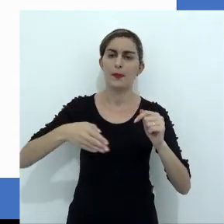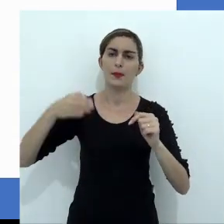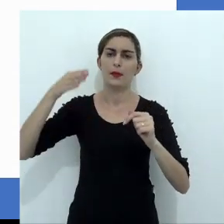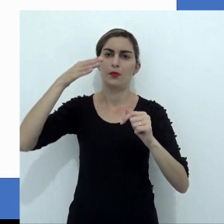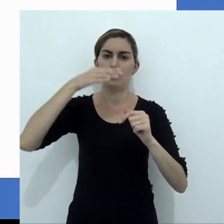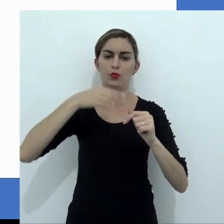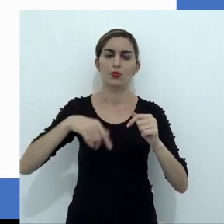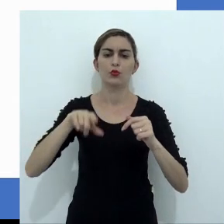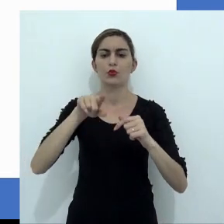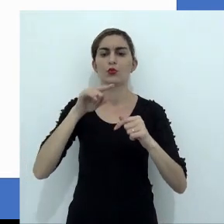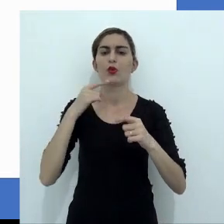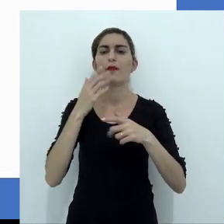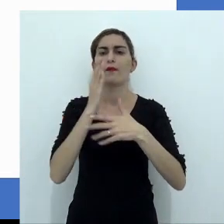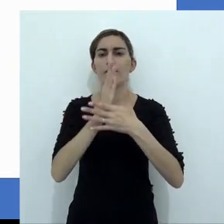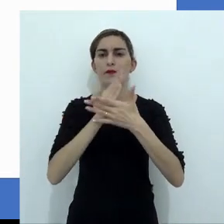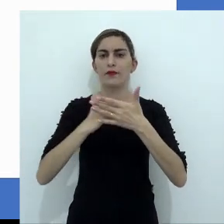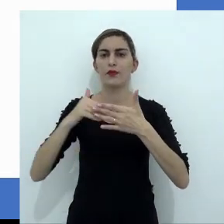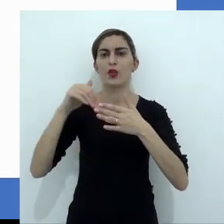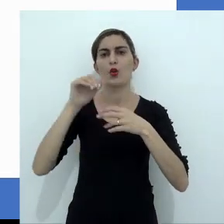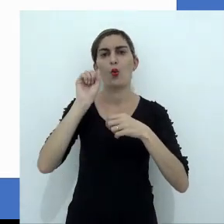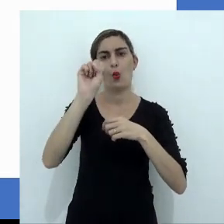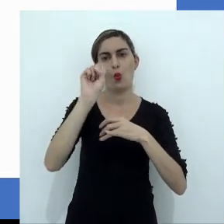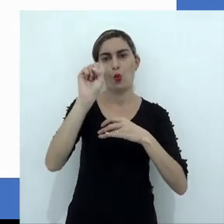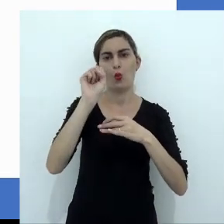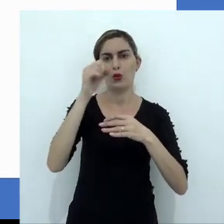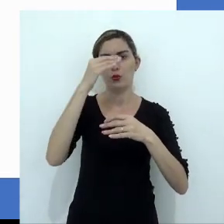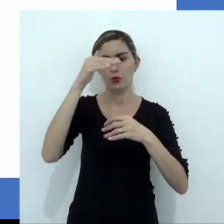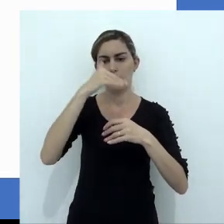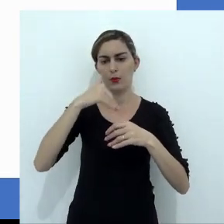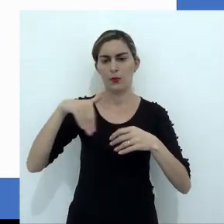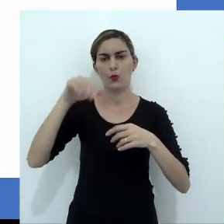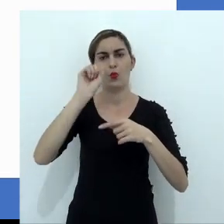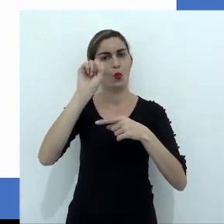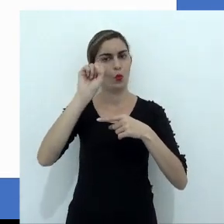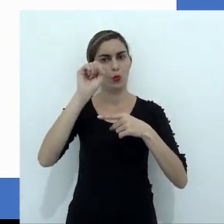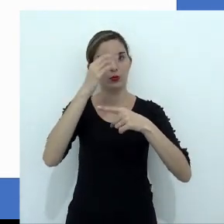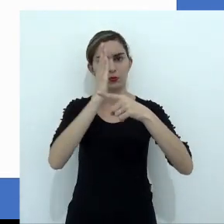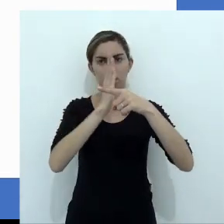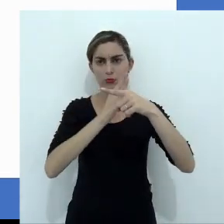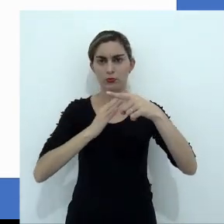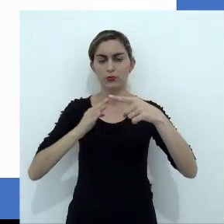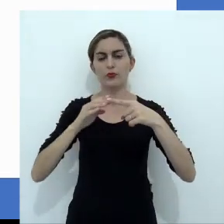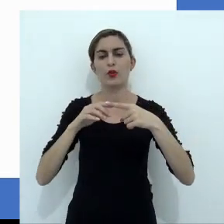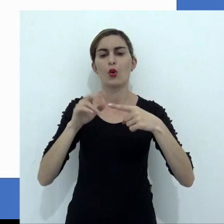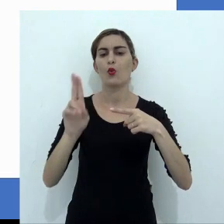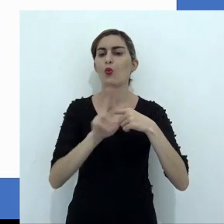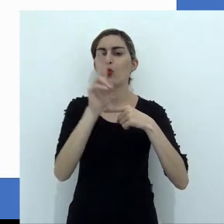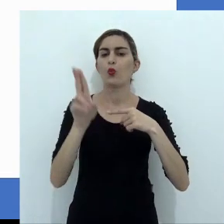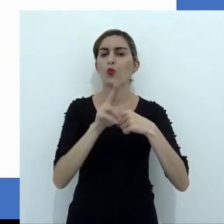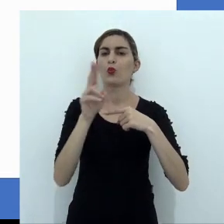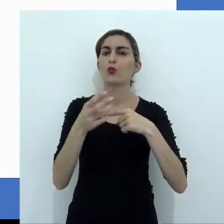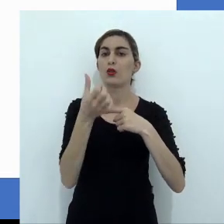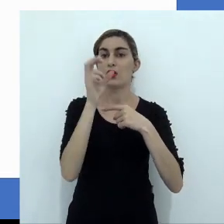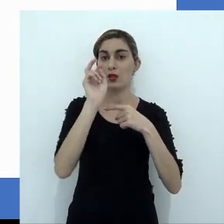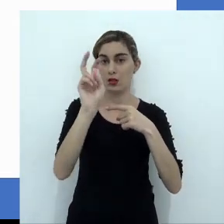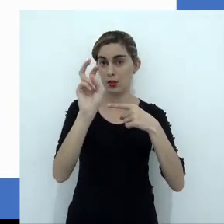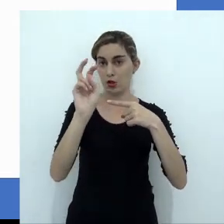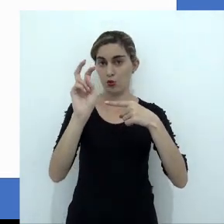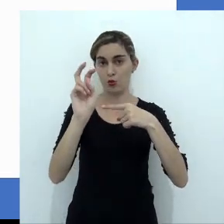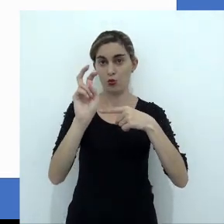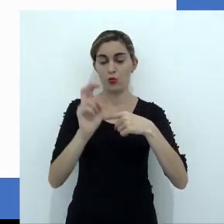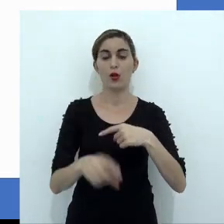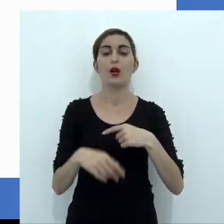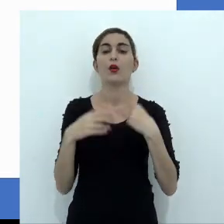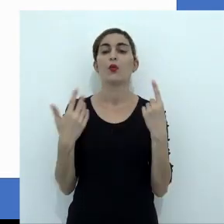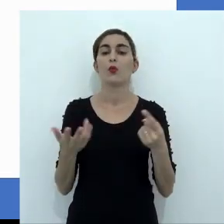contar bem direitinho aí, você vai conseguir chegar em 8 partes. E dessas 8 partes, foram utilizadas 5